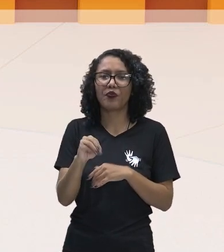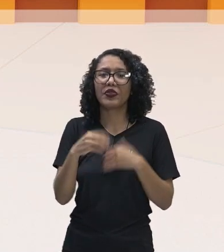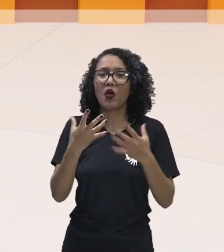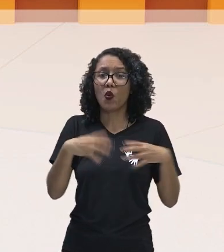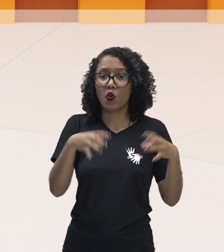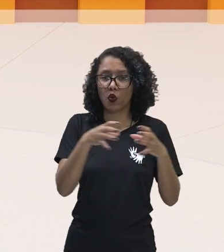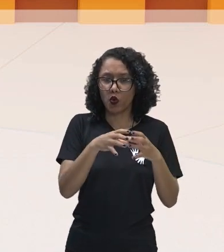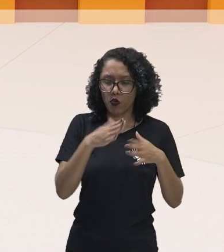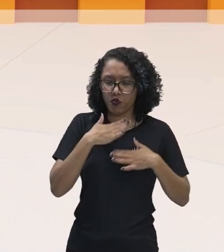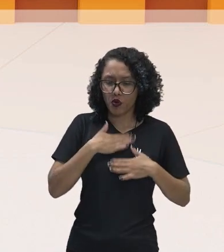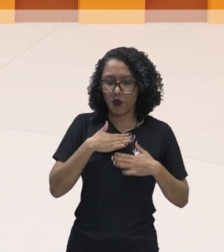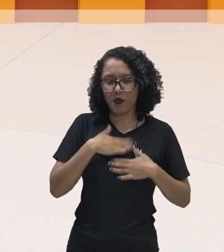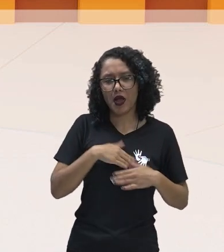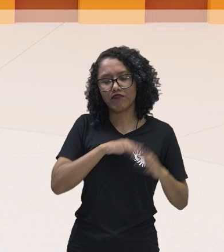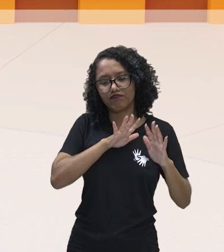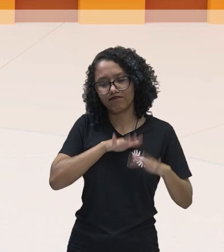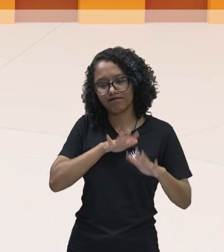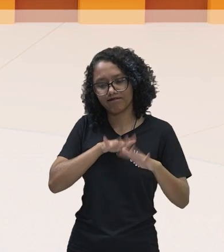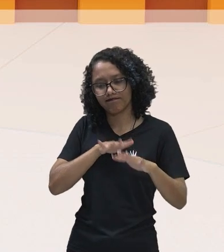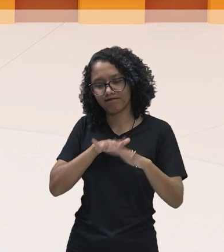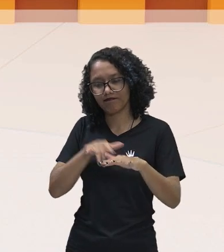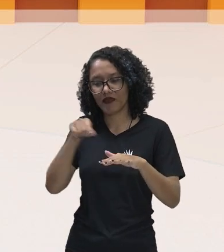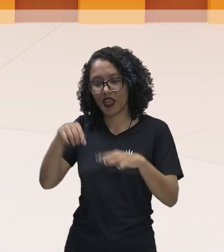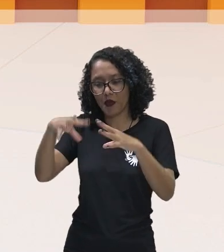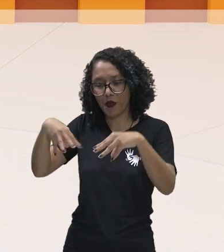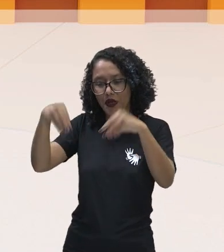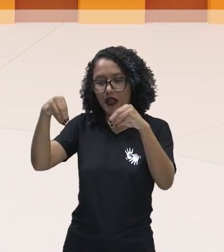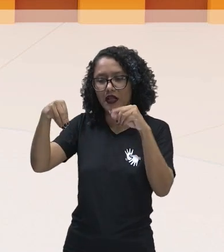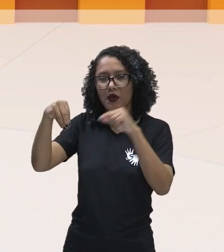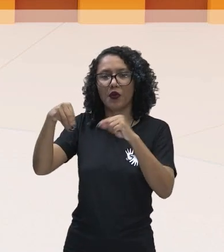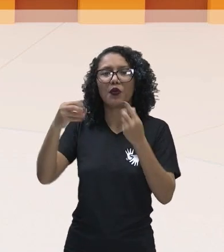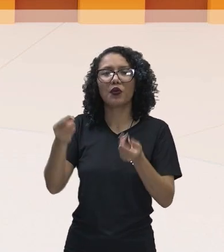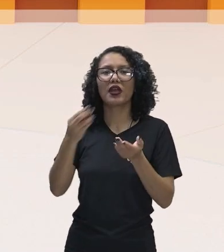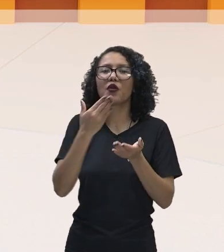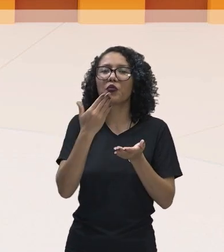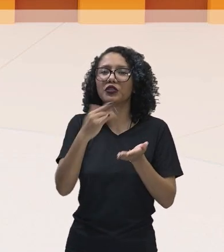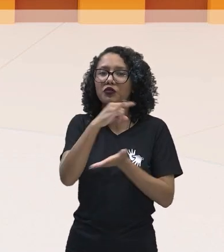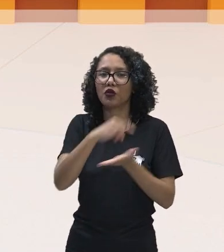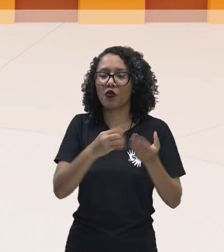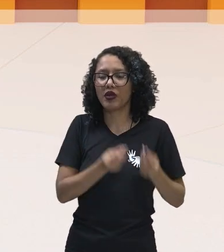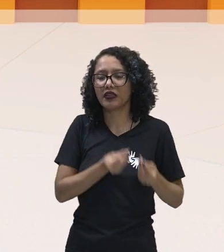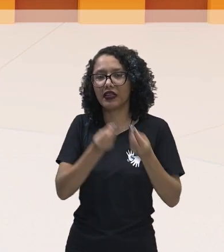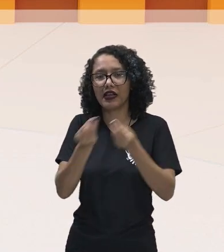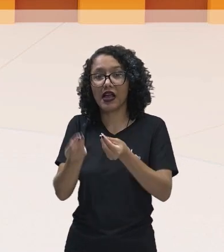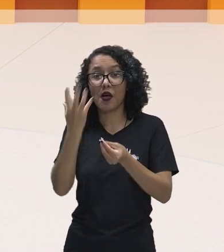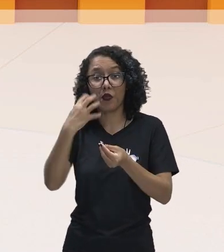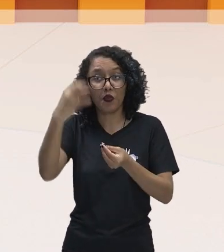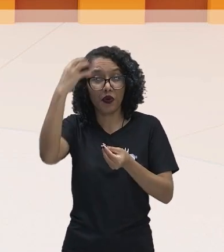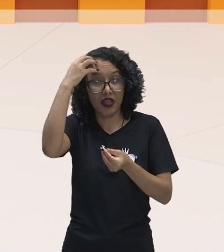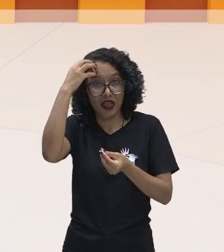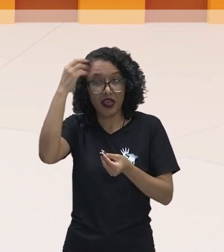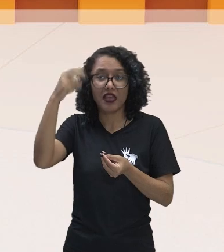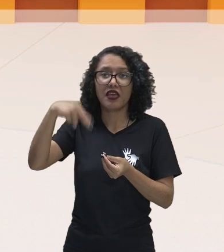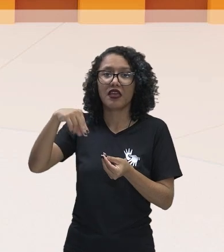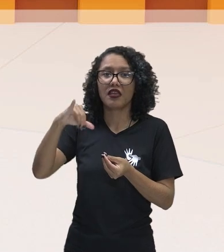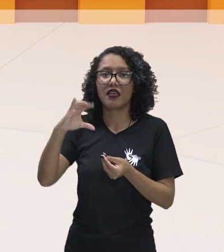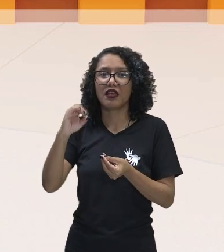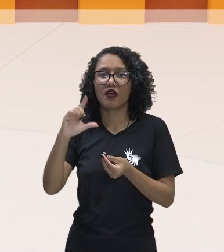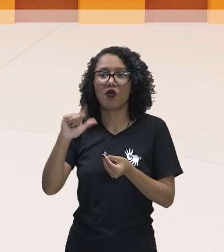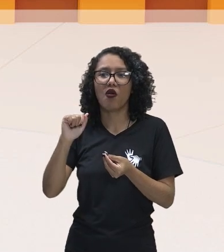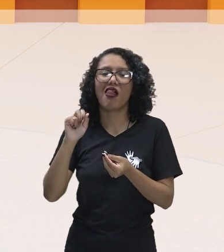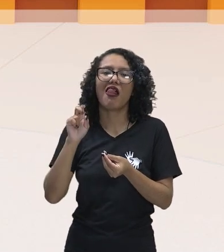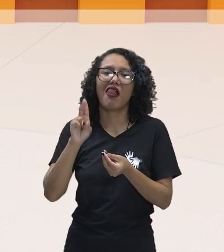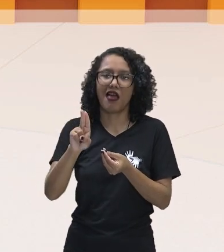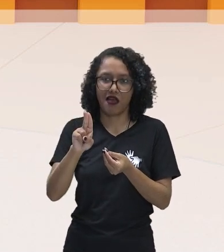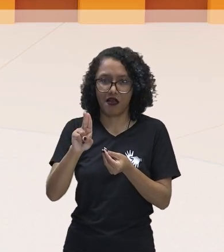de Inverno para entregar uma petição ao czar Nicolau II. Essa multidão ela era composta